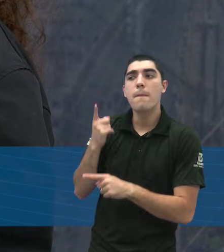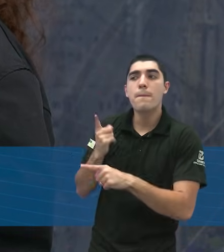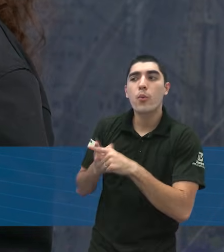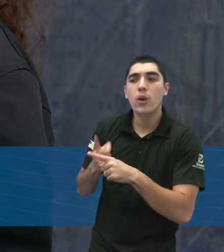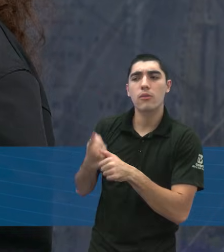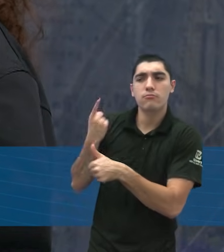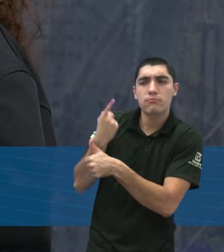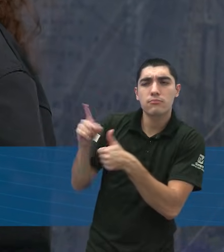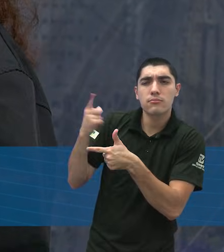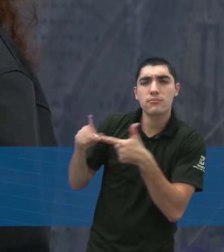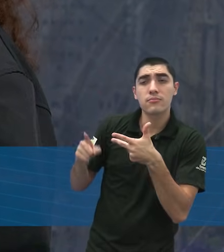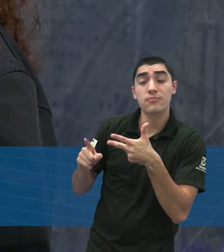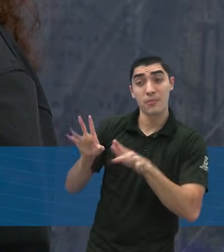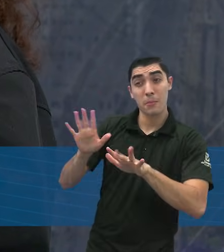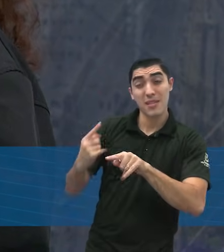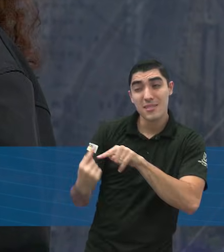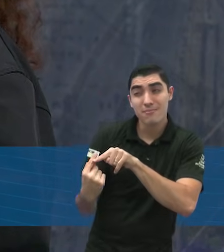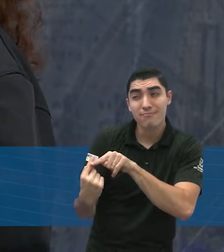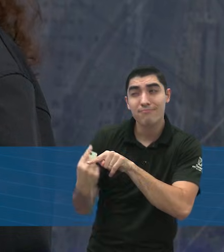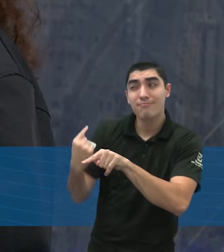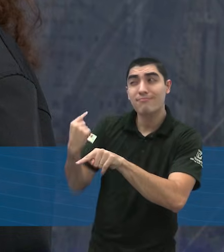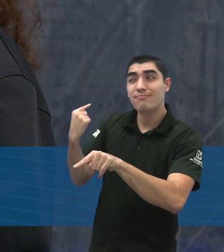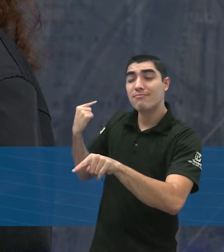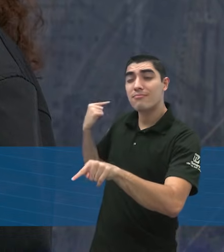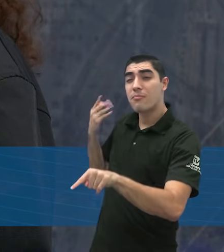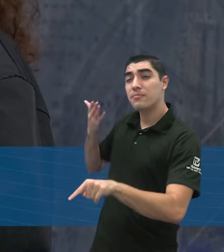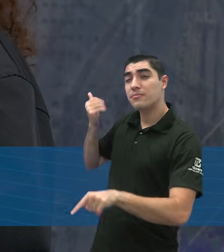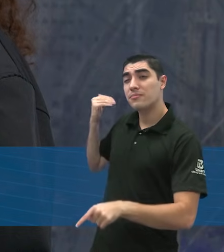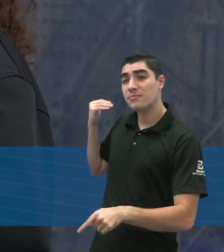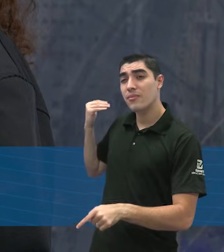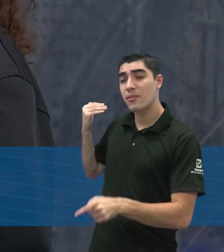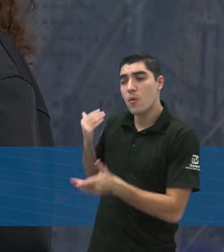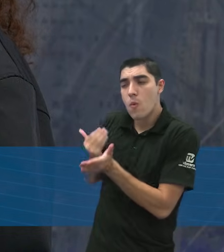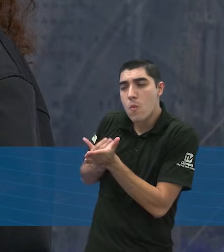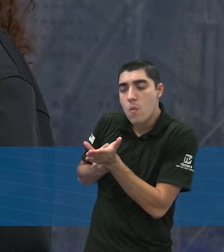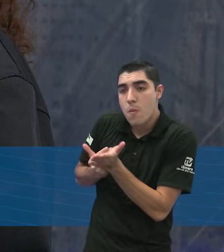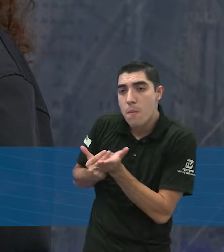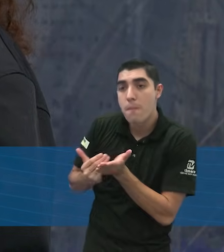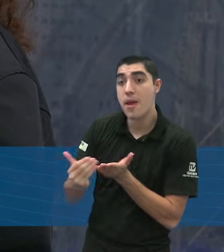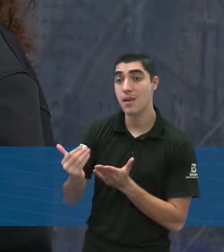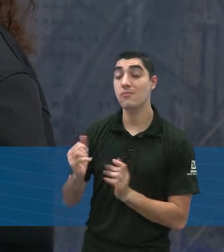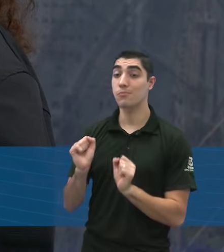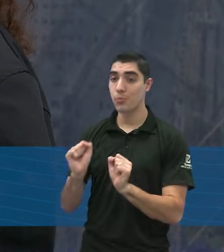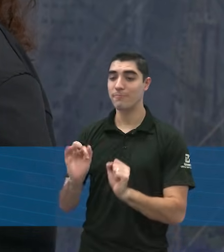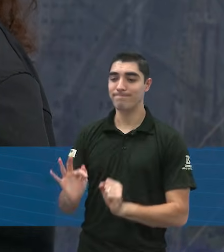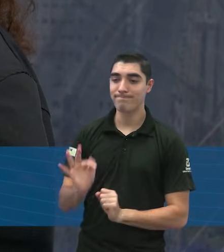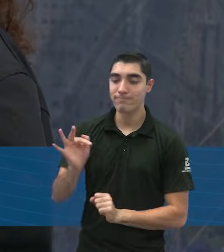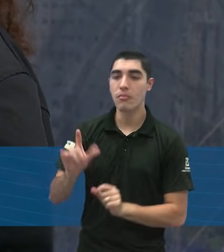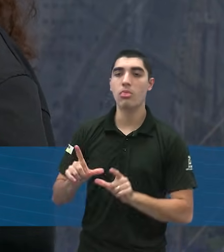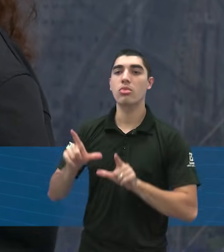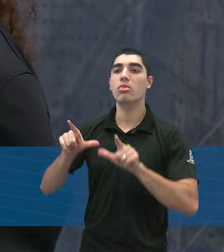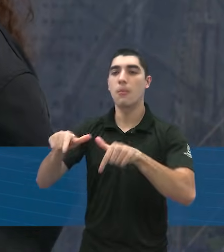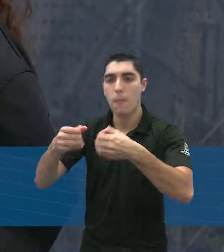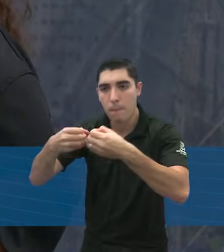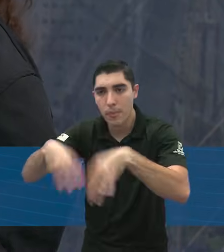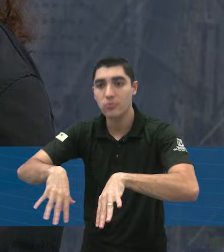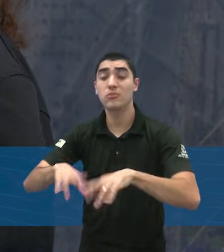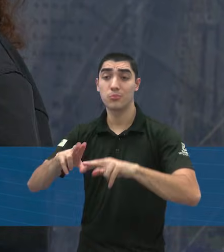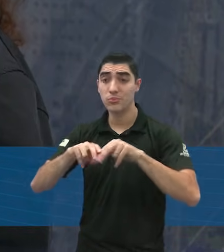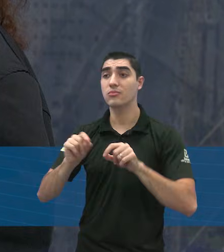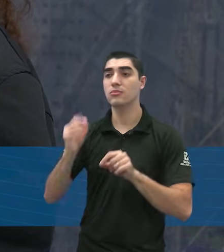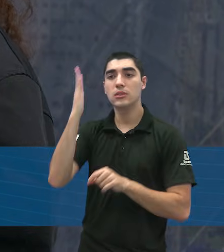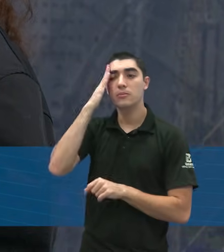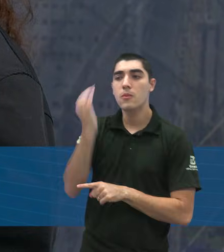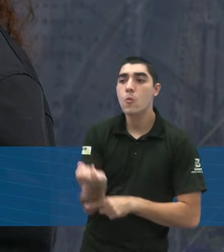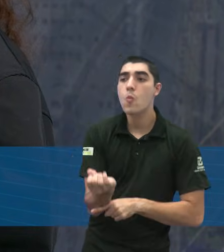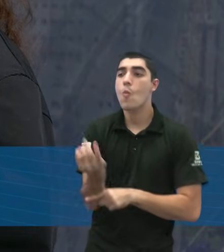pontos, desde o início, do que pode ocasionar realmente essa questão de desigualdade na quantidade de pessoas